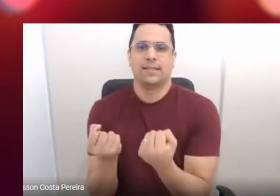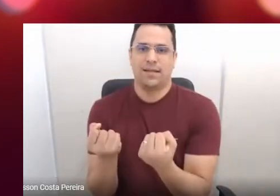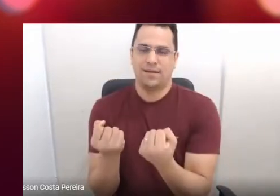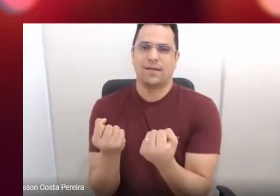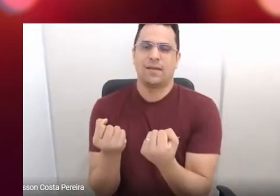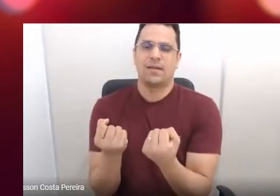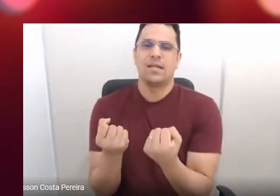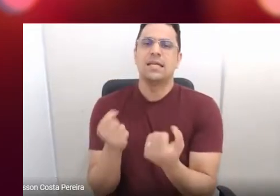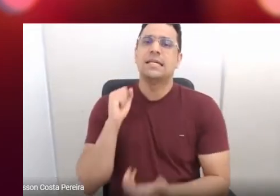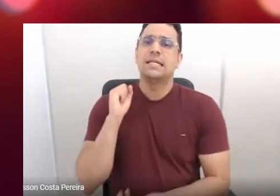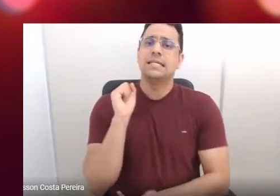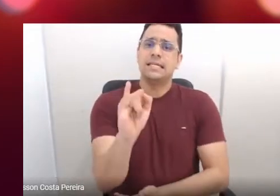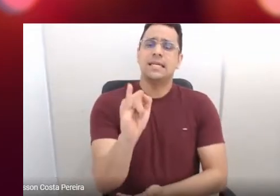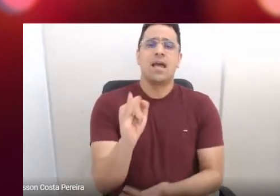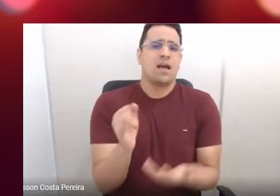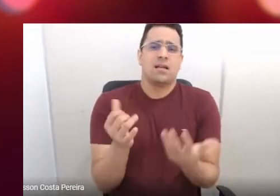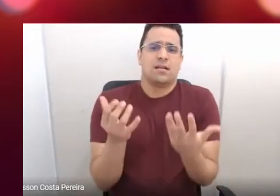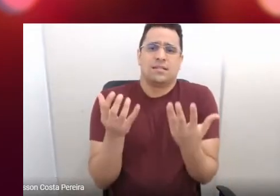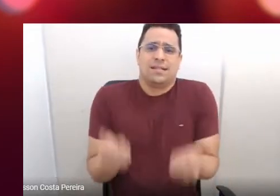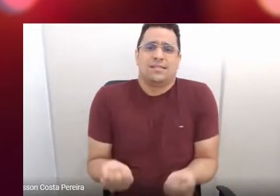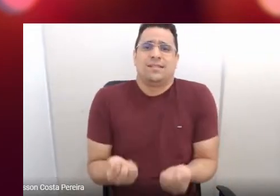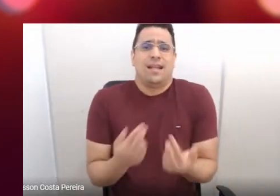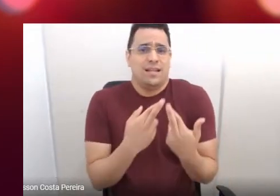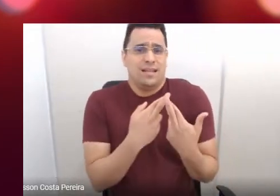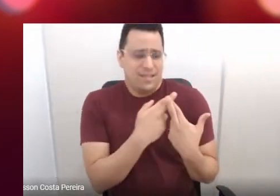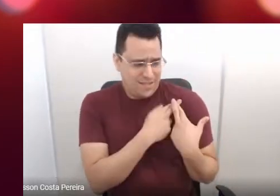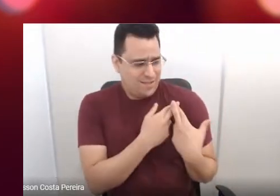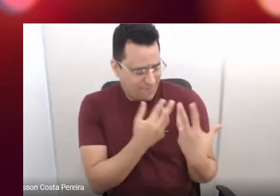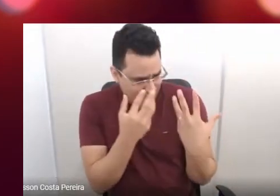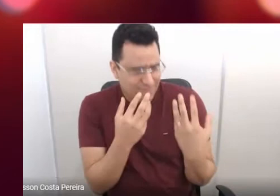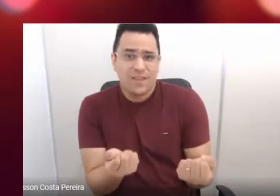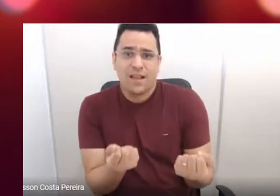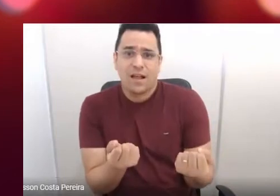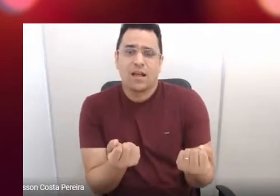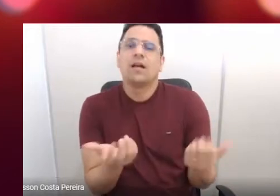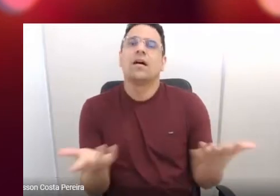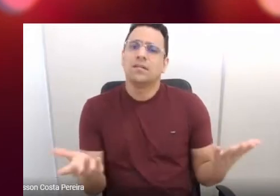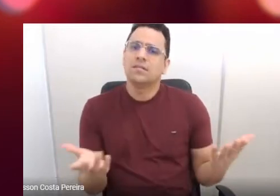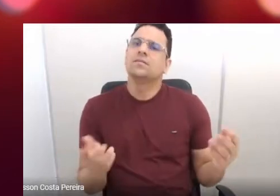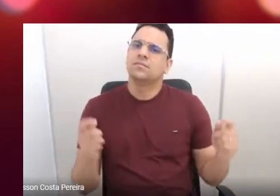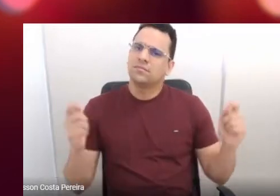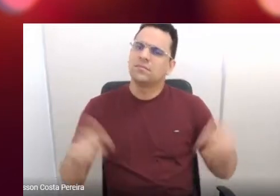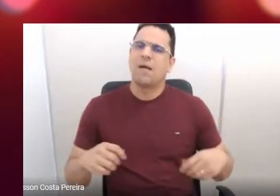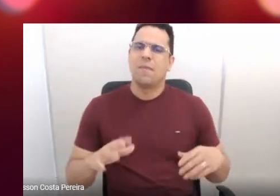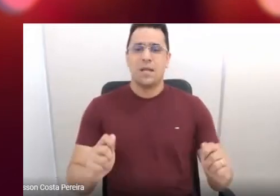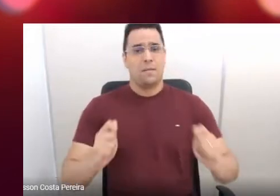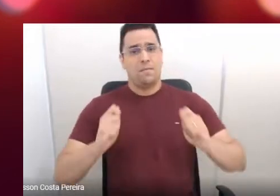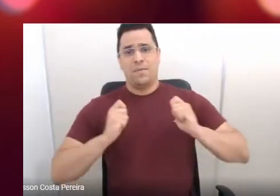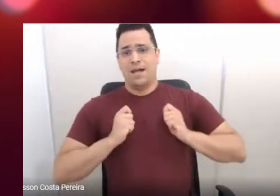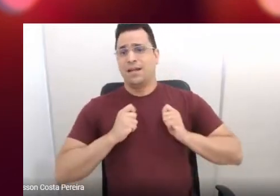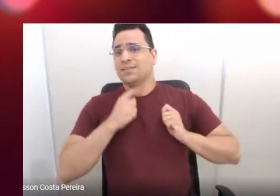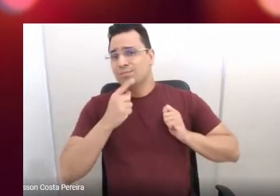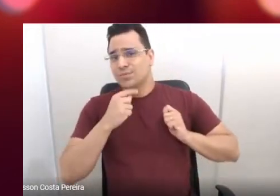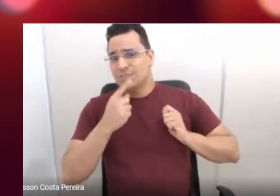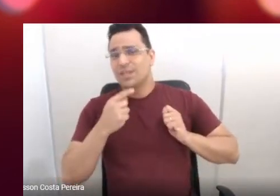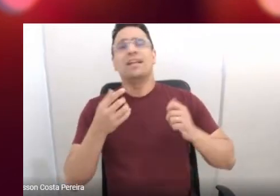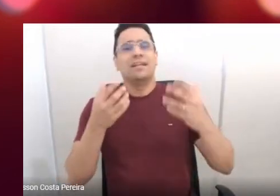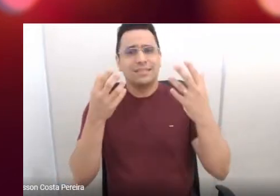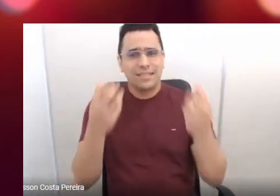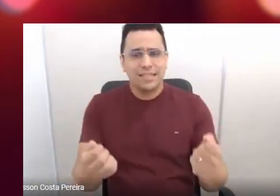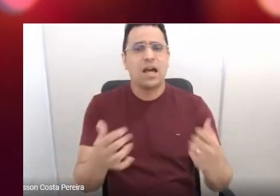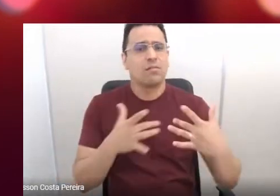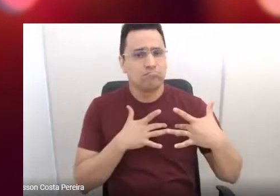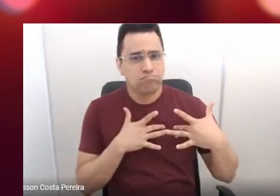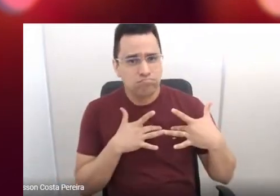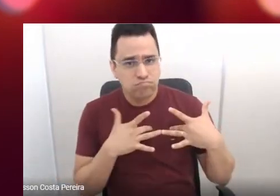sabe? Porque sem isso a gente não teria conseguido realizar tantas atividades, porque inicialmente foi